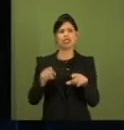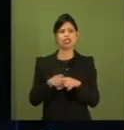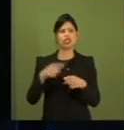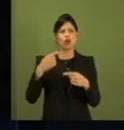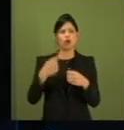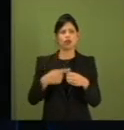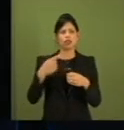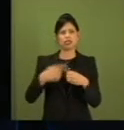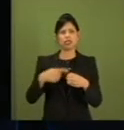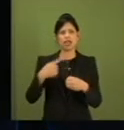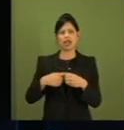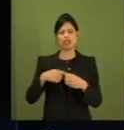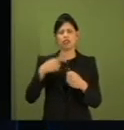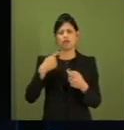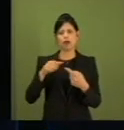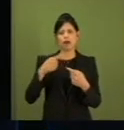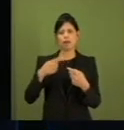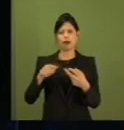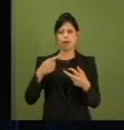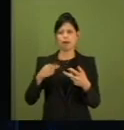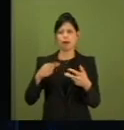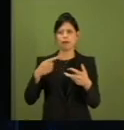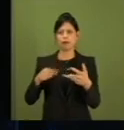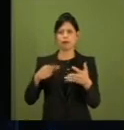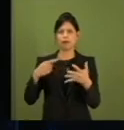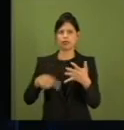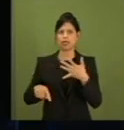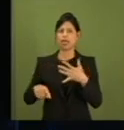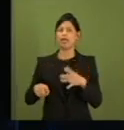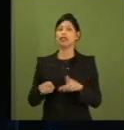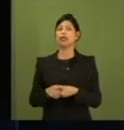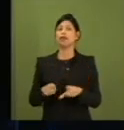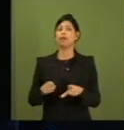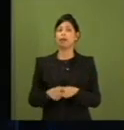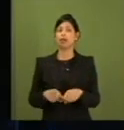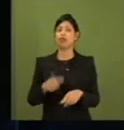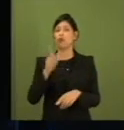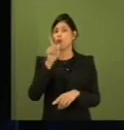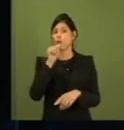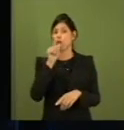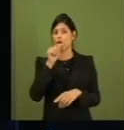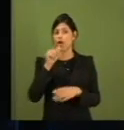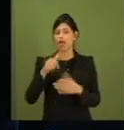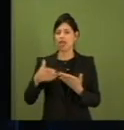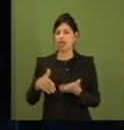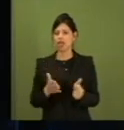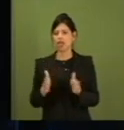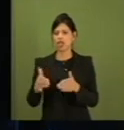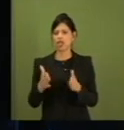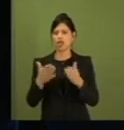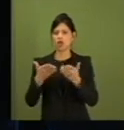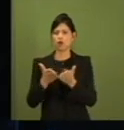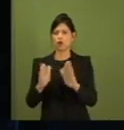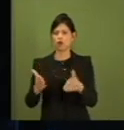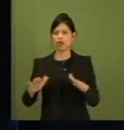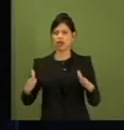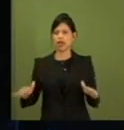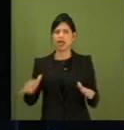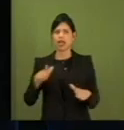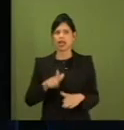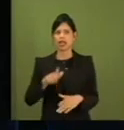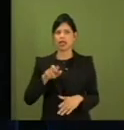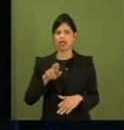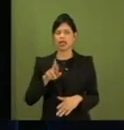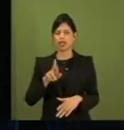Sul, 153 em Cachoeira do Sul. O Rio Gravataí, que liga a Cachoeirinha a Porto Alegre, está quase